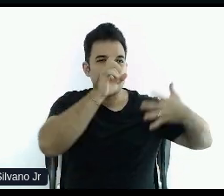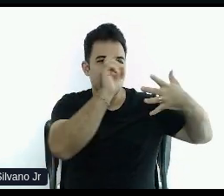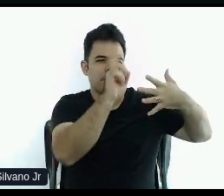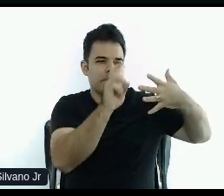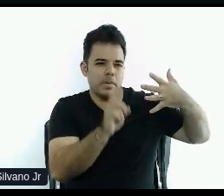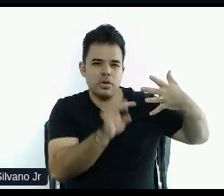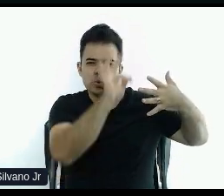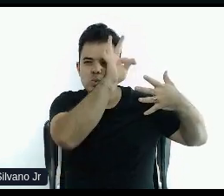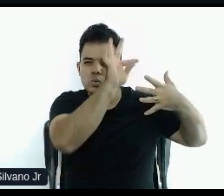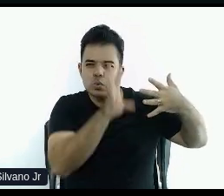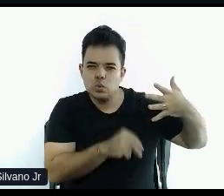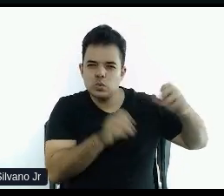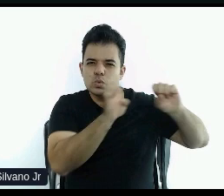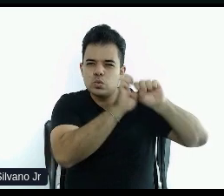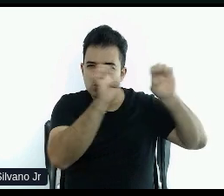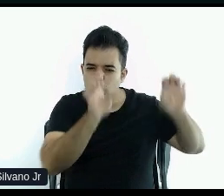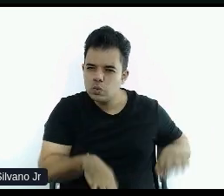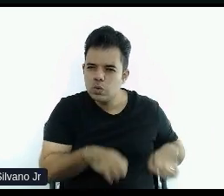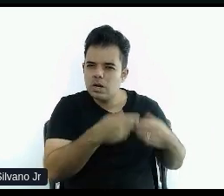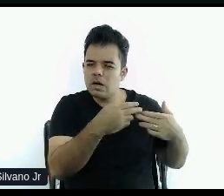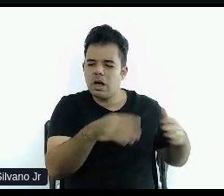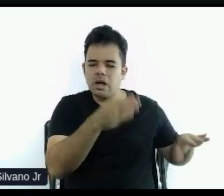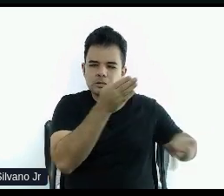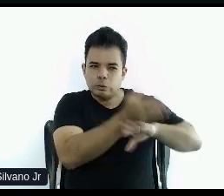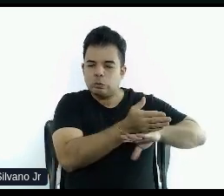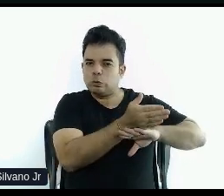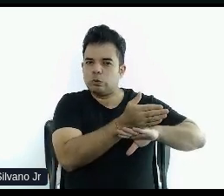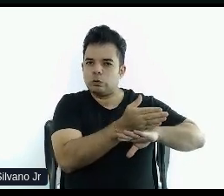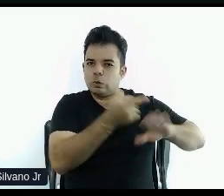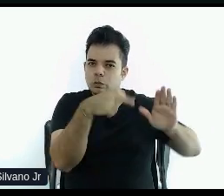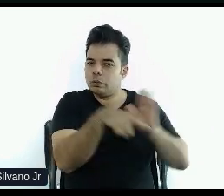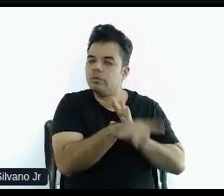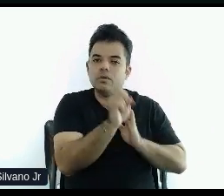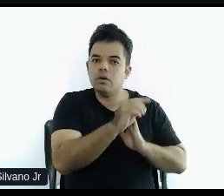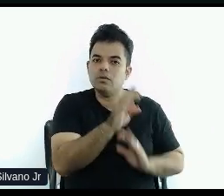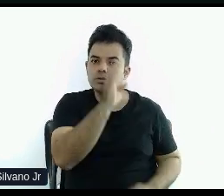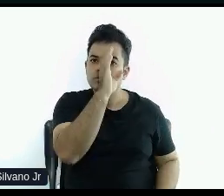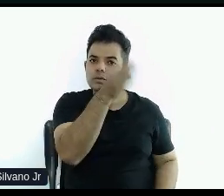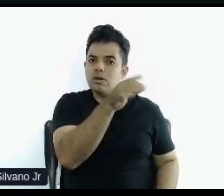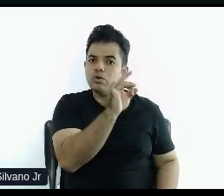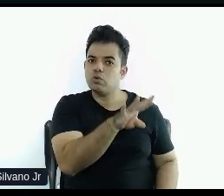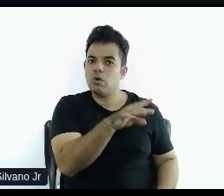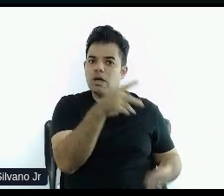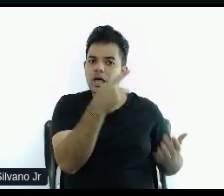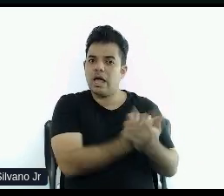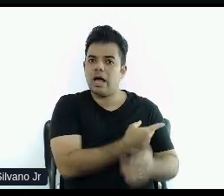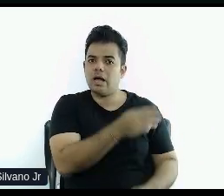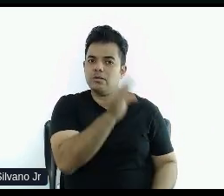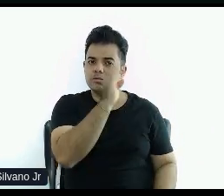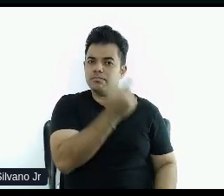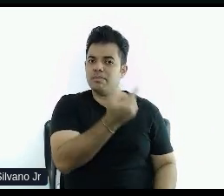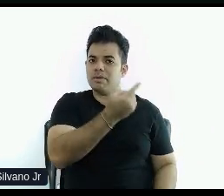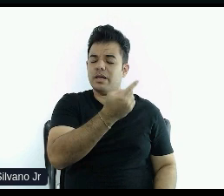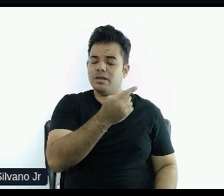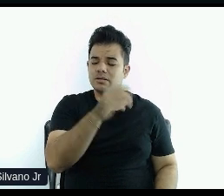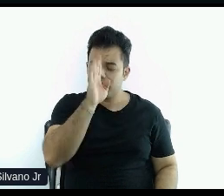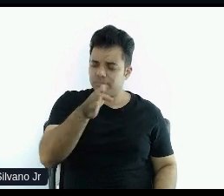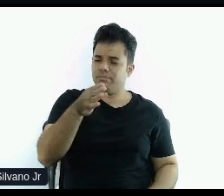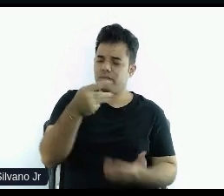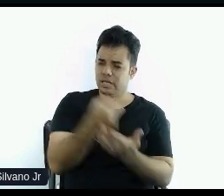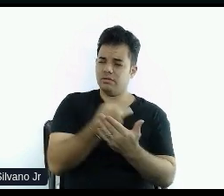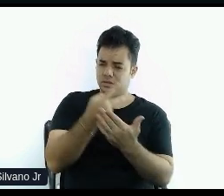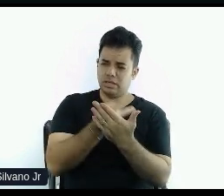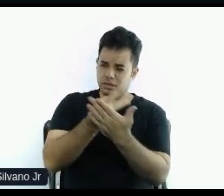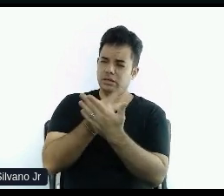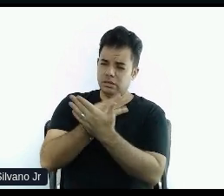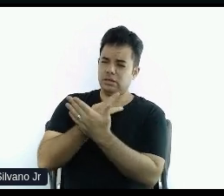toda a estrutura de uma aplicação. Então é muito preocupante quando a gente considera isso. A gente fala muito sobre a importância de se